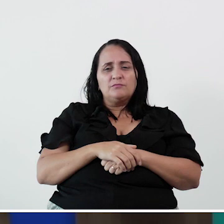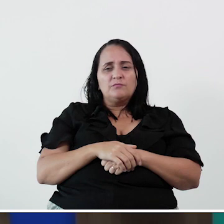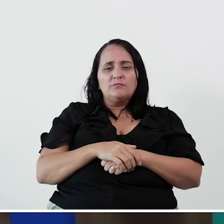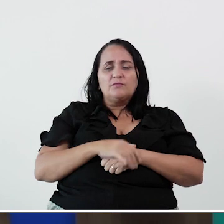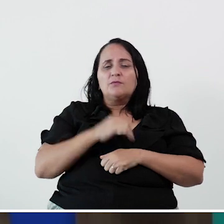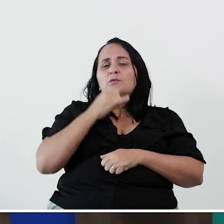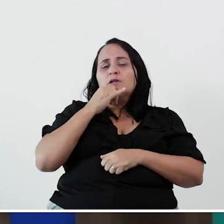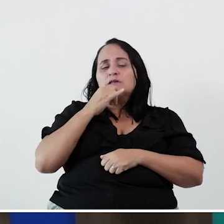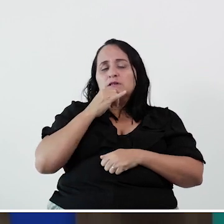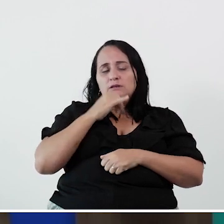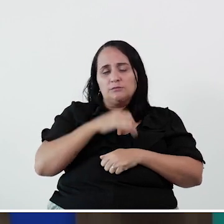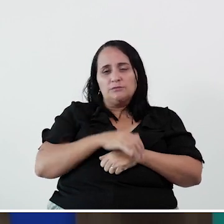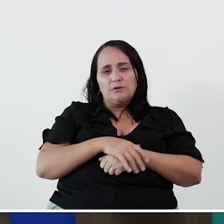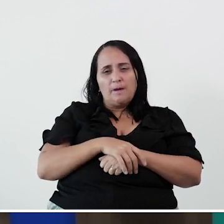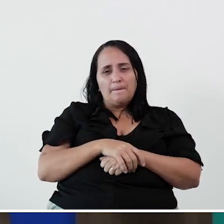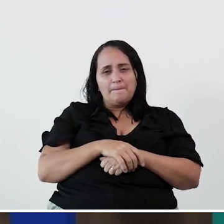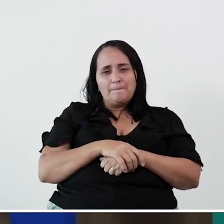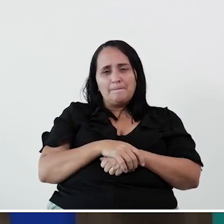5